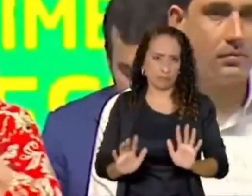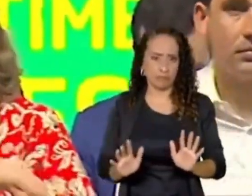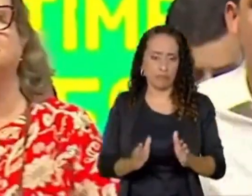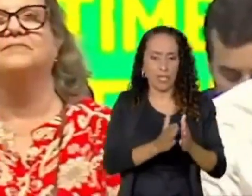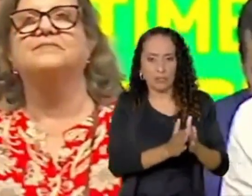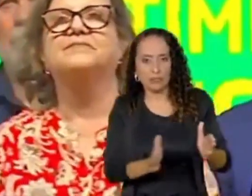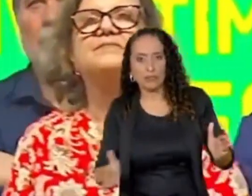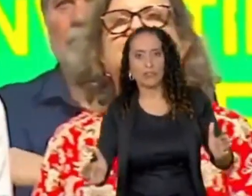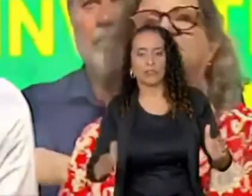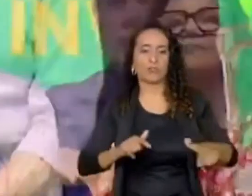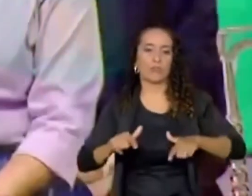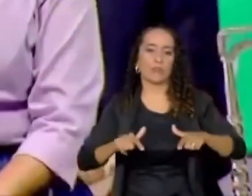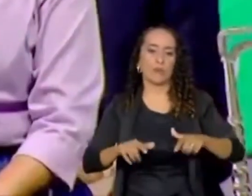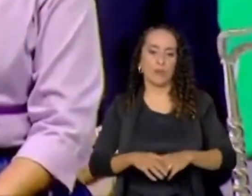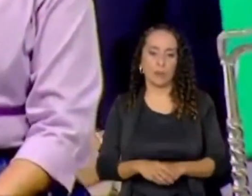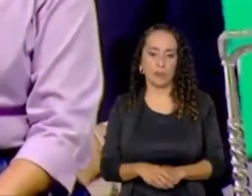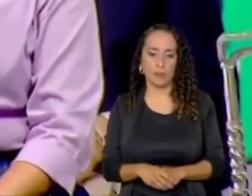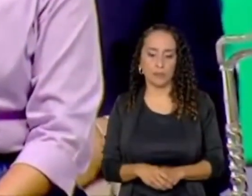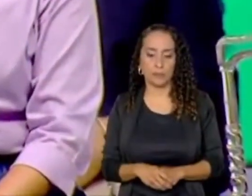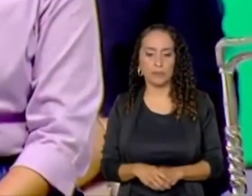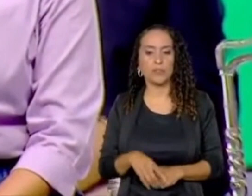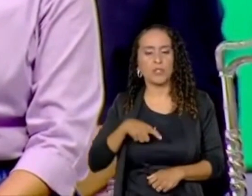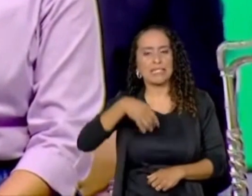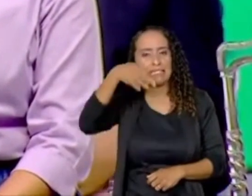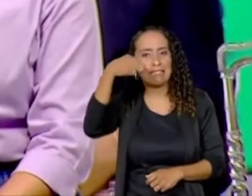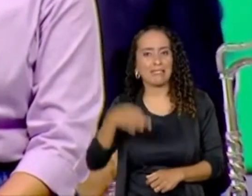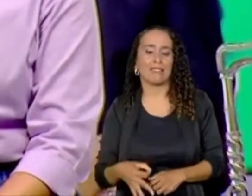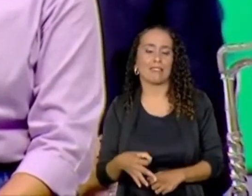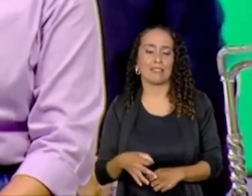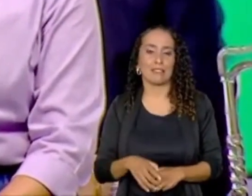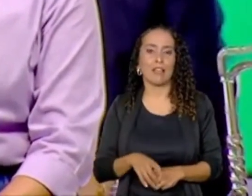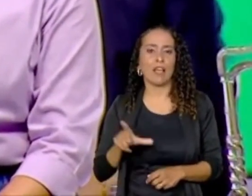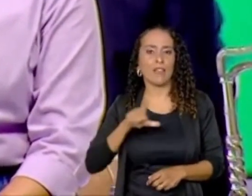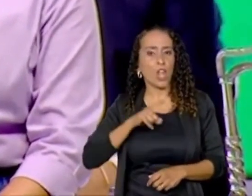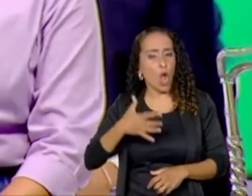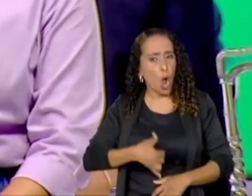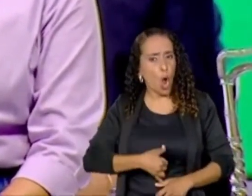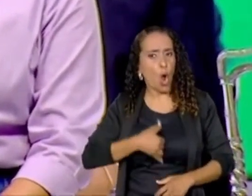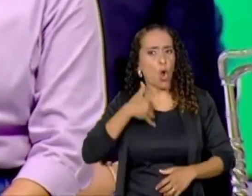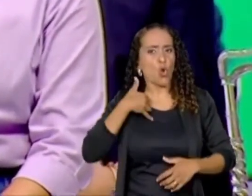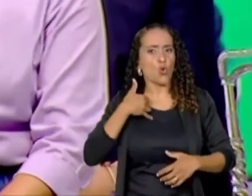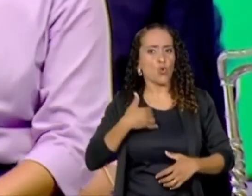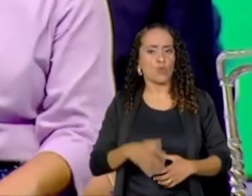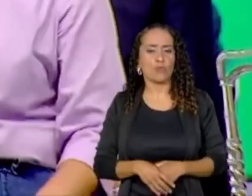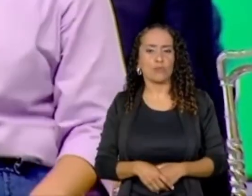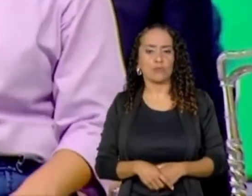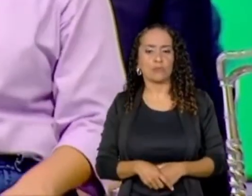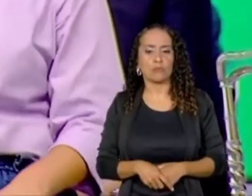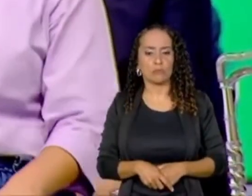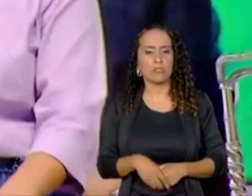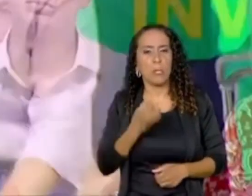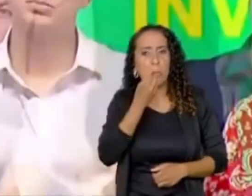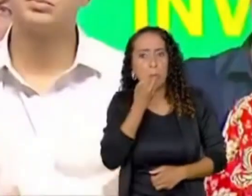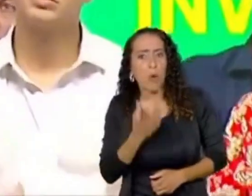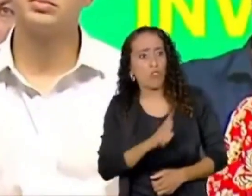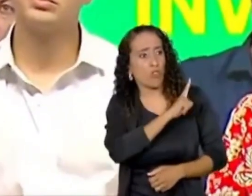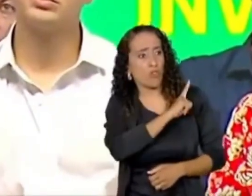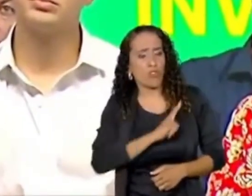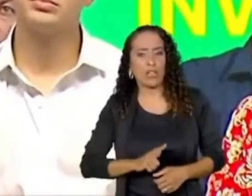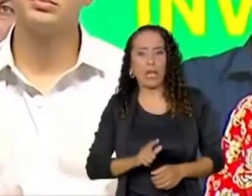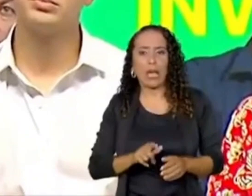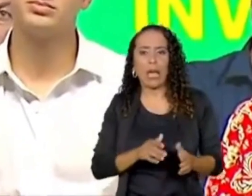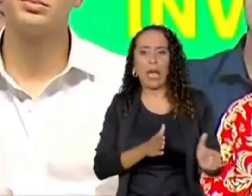a gestão. Certeza que ela tem orgulho. Ela seria bom que ela governasse na época